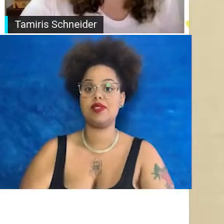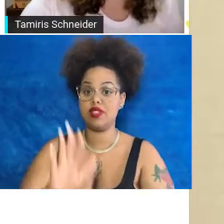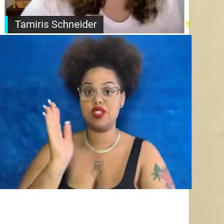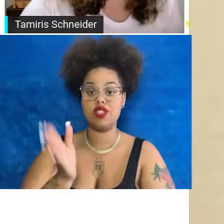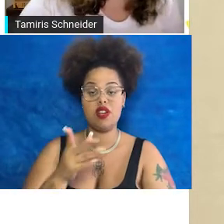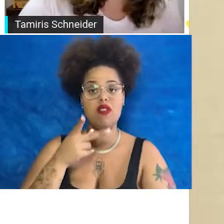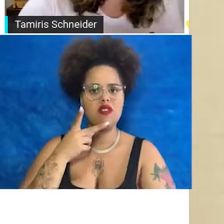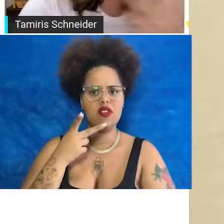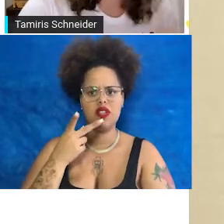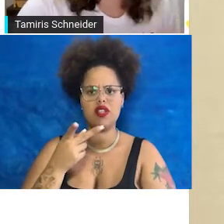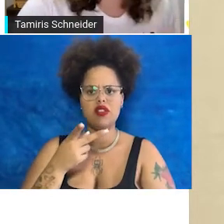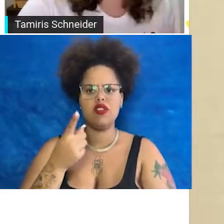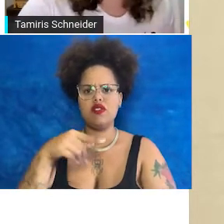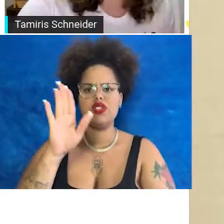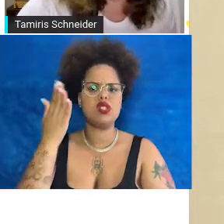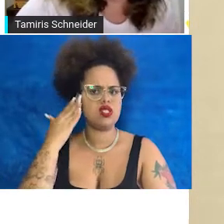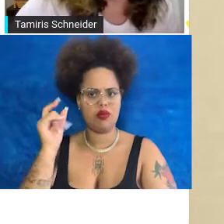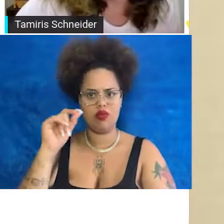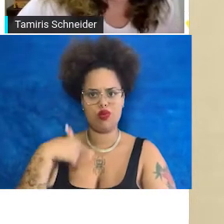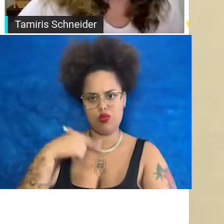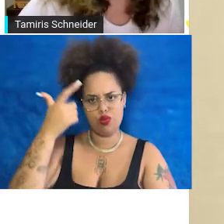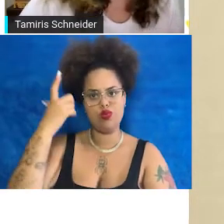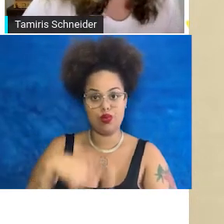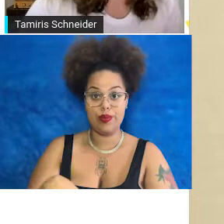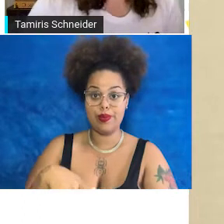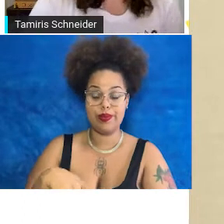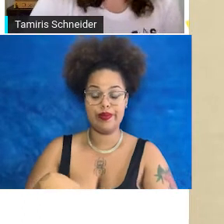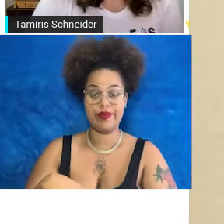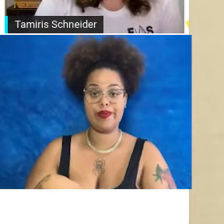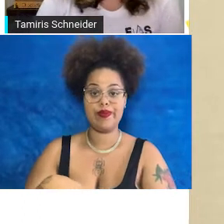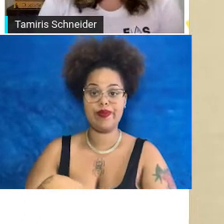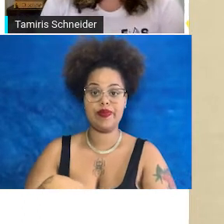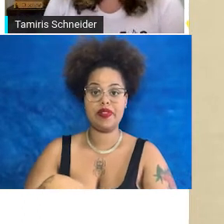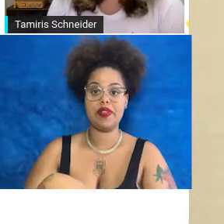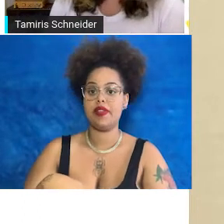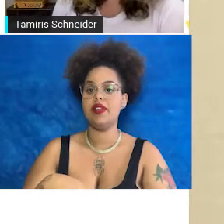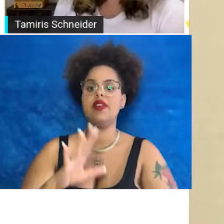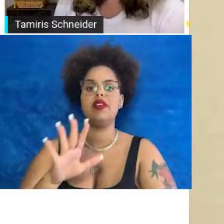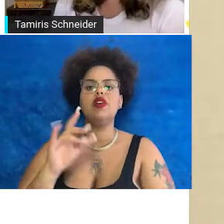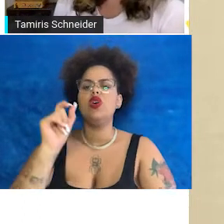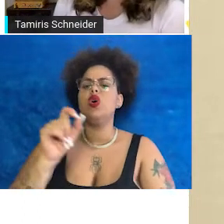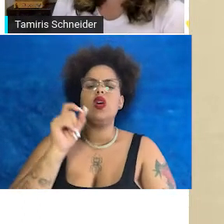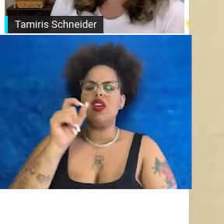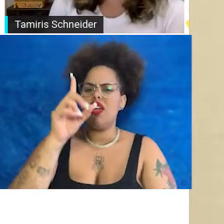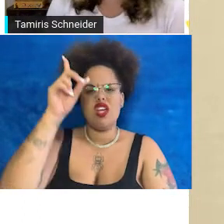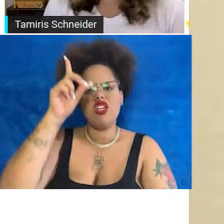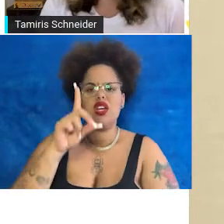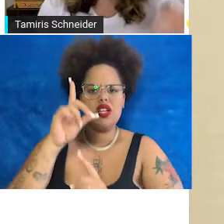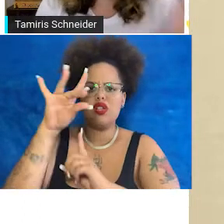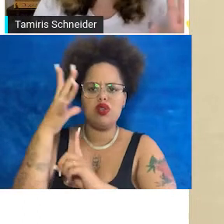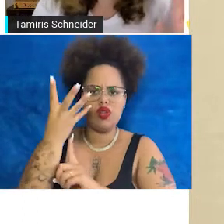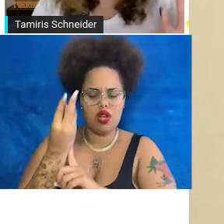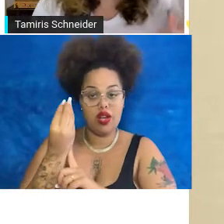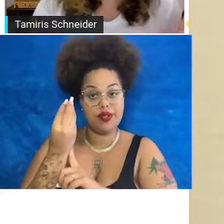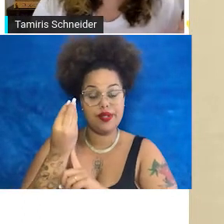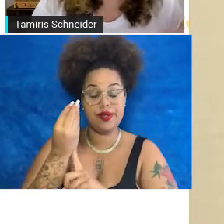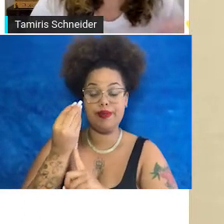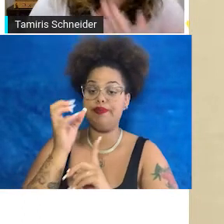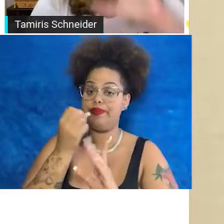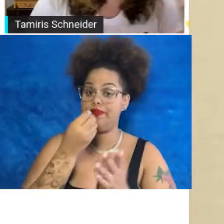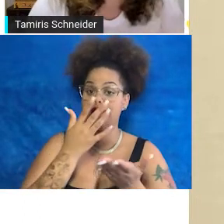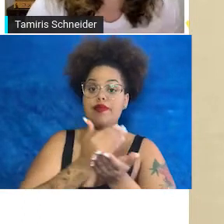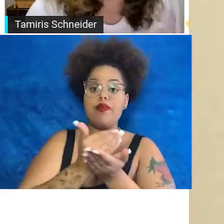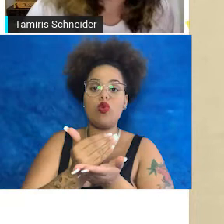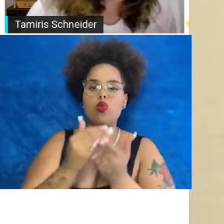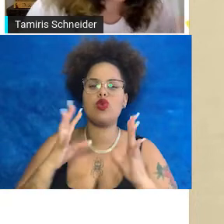aqui, vocês já sabem quem eu sou. E aí, vamos lá. O que é direção de arte? Bom, no começo